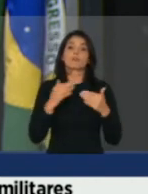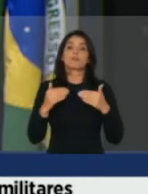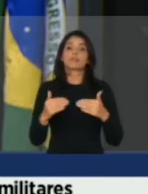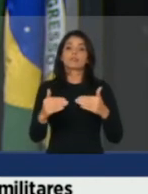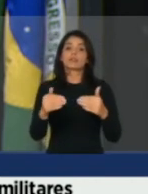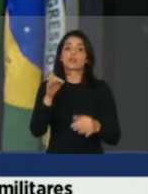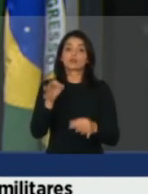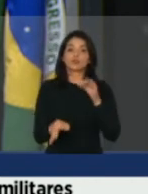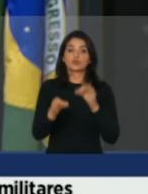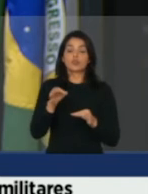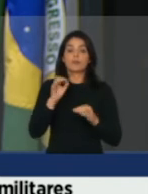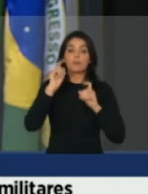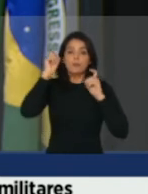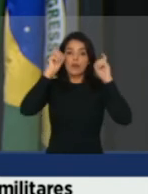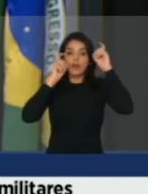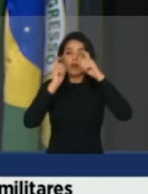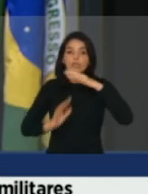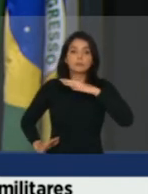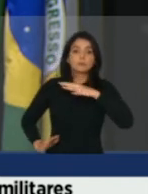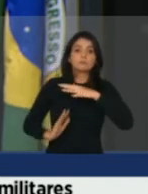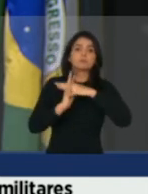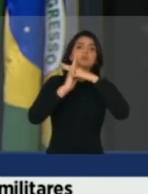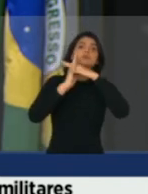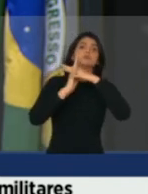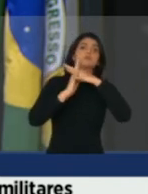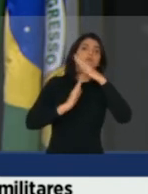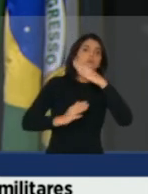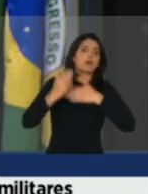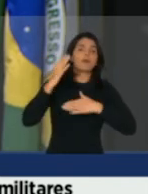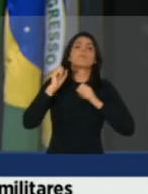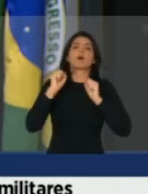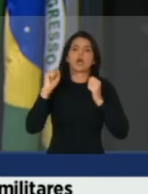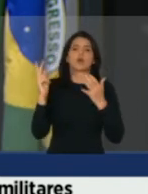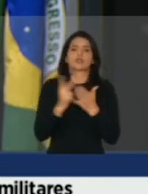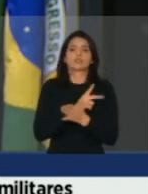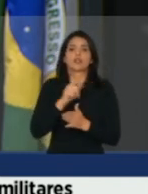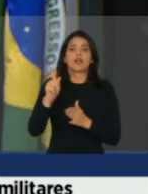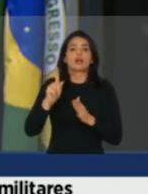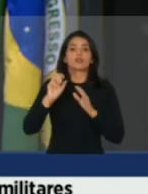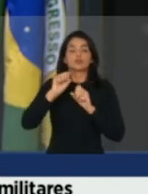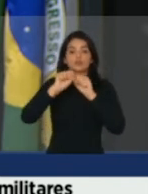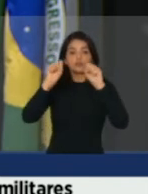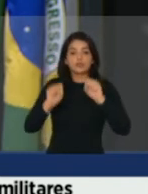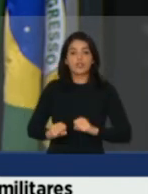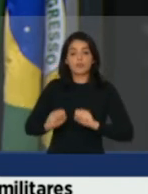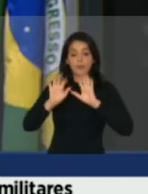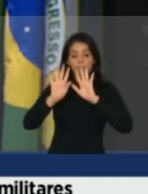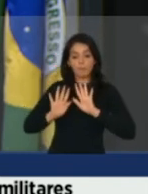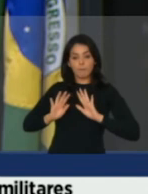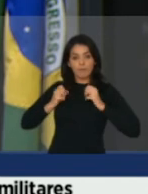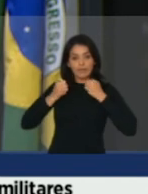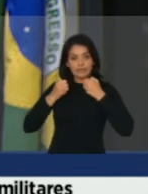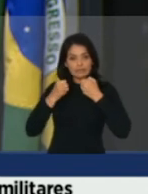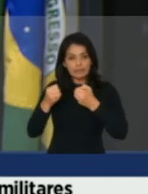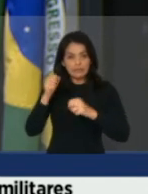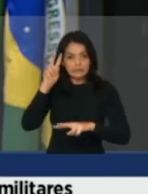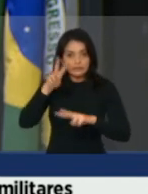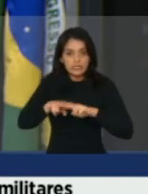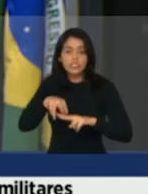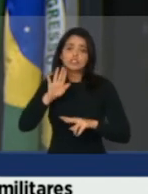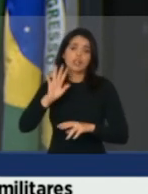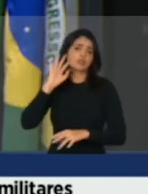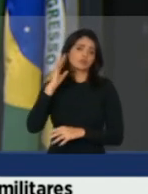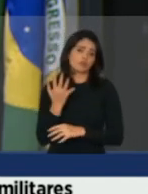do colapso no sistema penitenciário, ela foi sanada. Porque o Ministério da Justiça inicialmente disse que